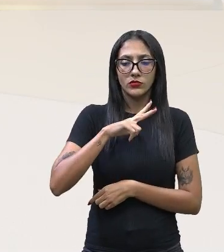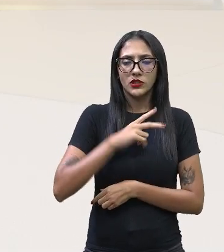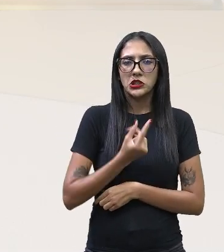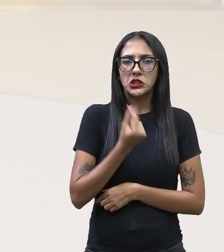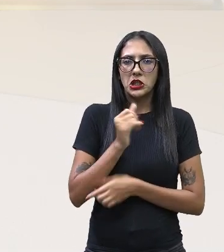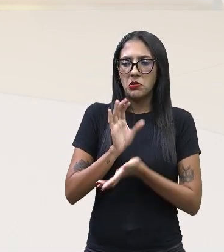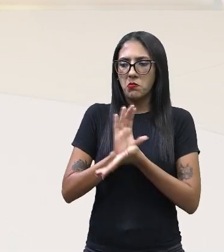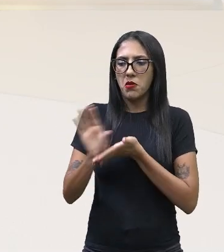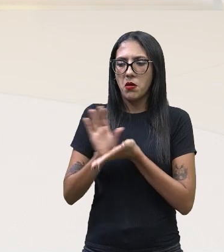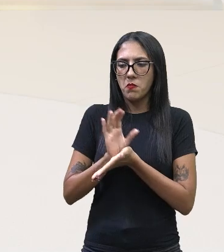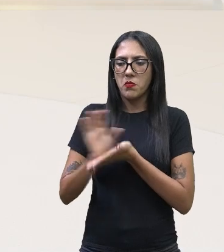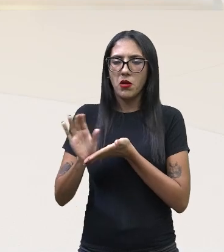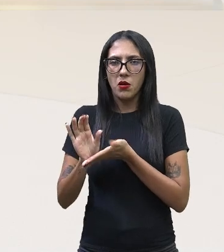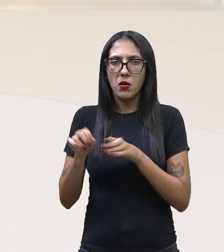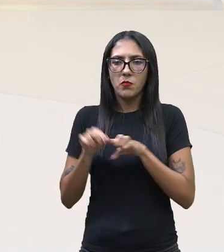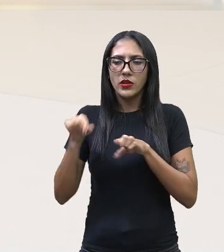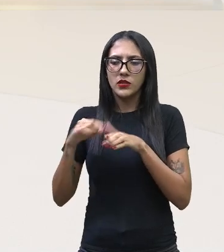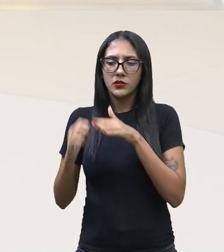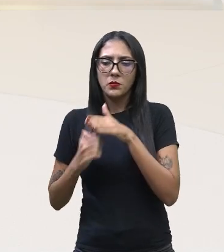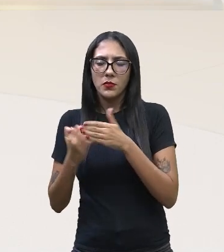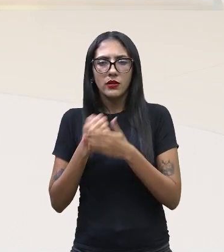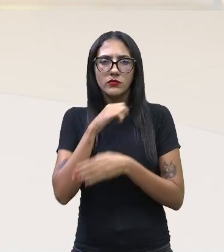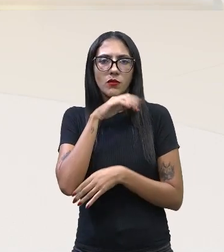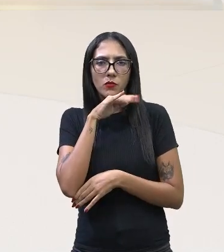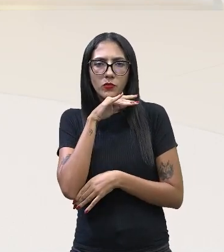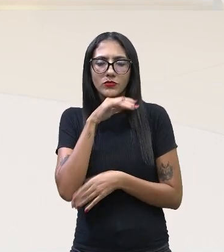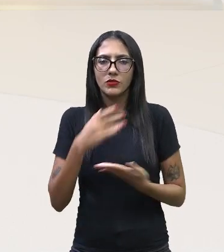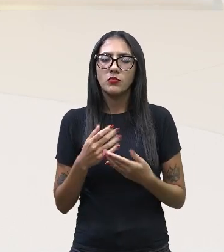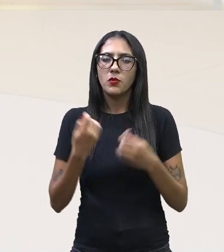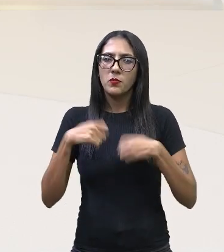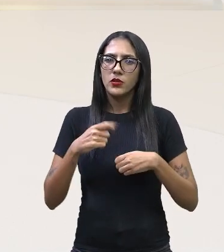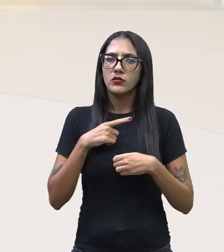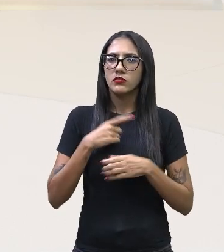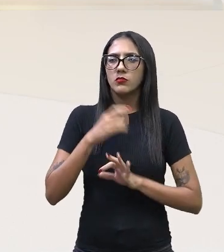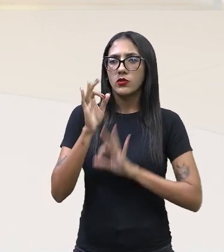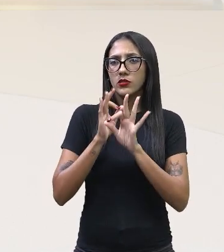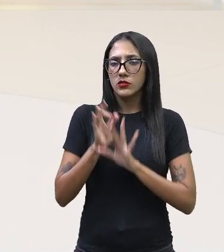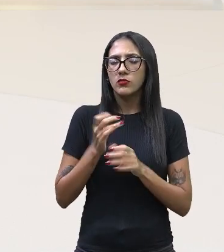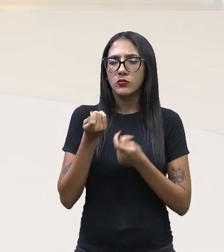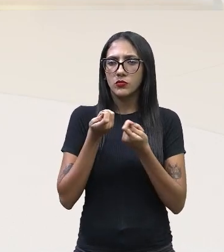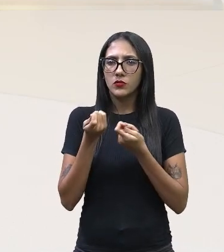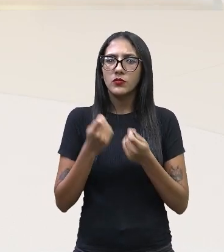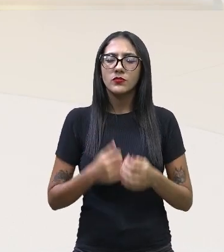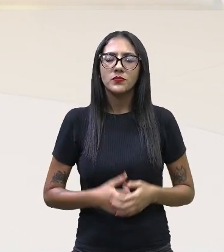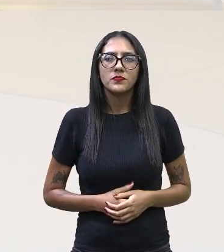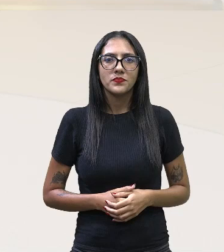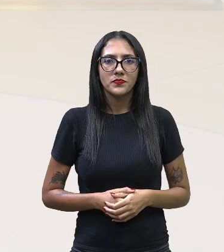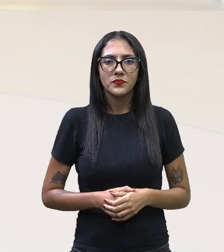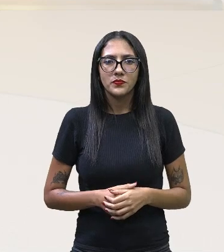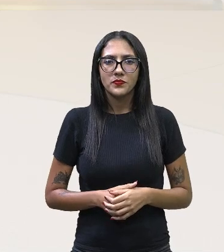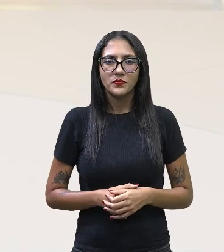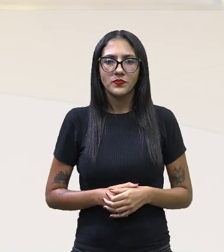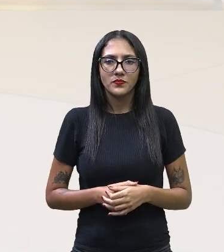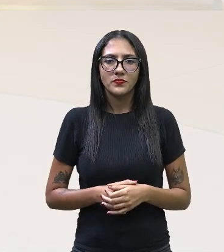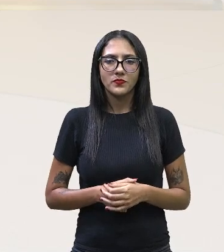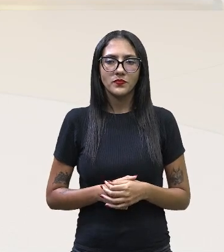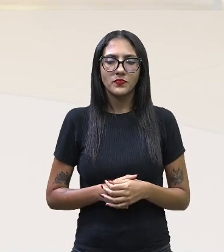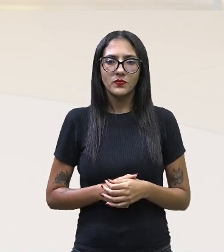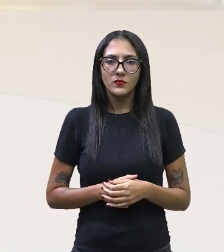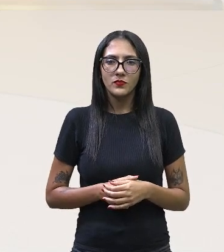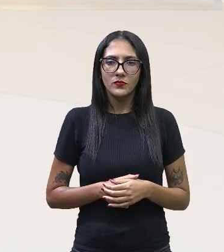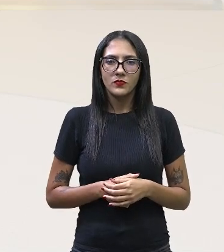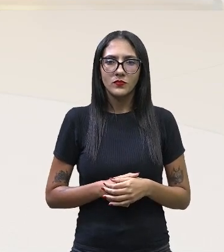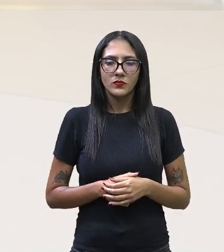pode acontecer e é bom a gente ficar atento a esse cenário. Porque um negócio, né, ideal é que ele